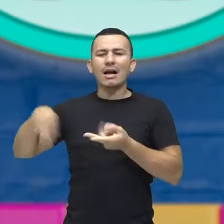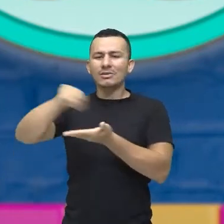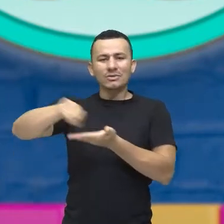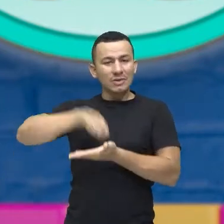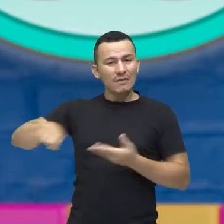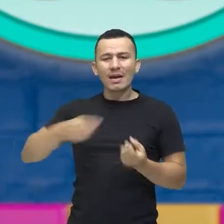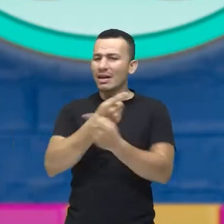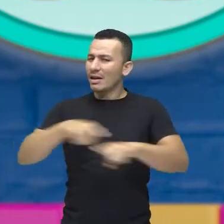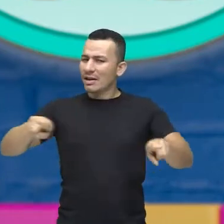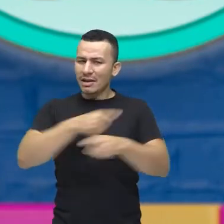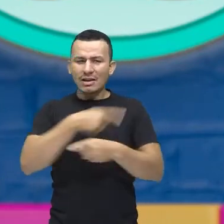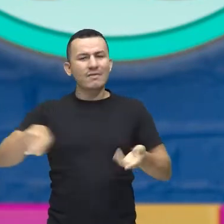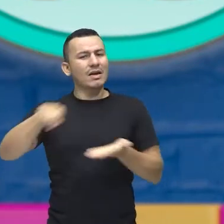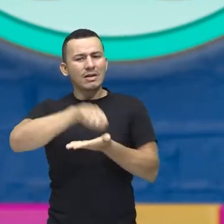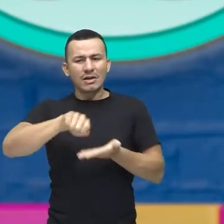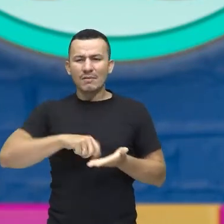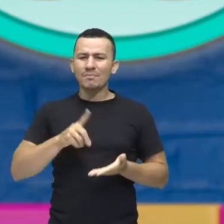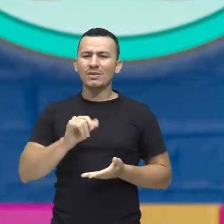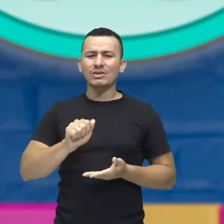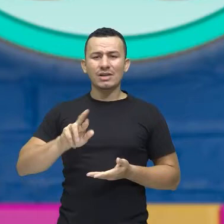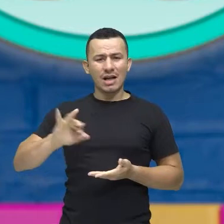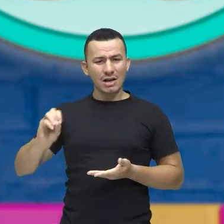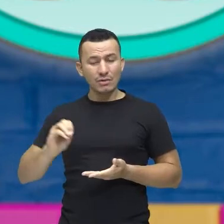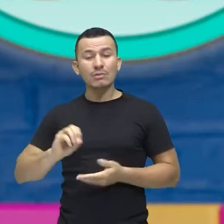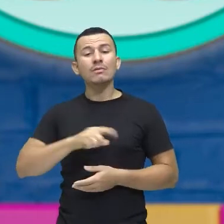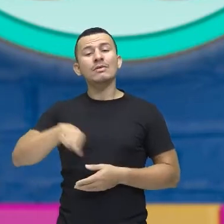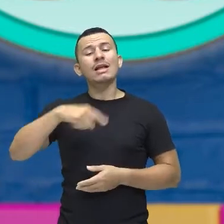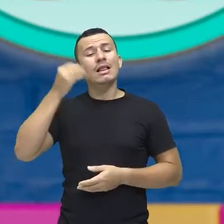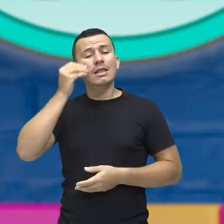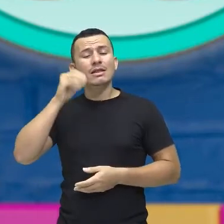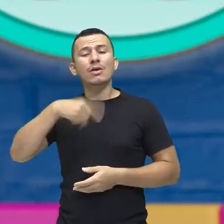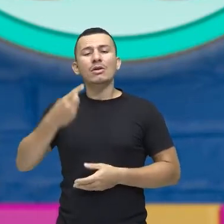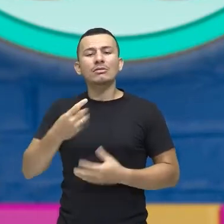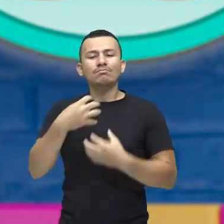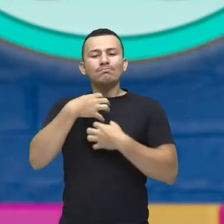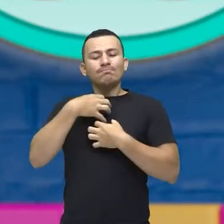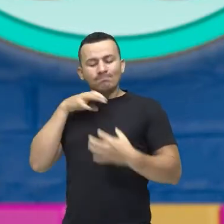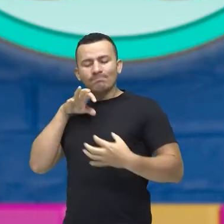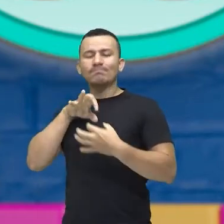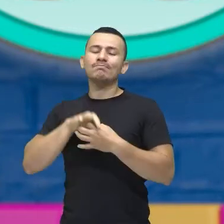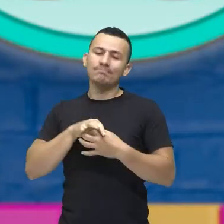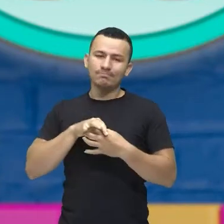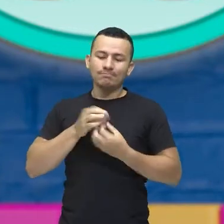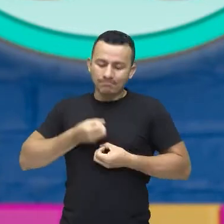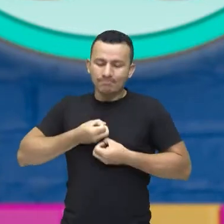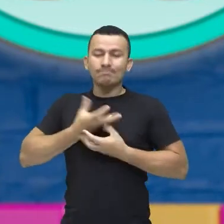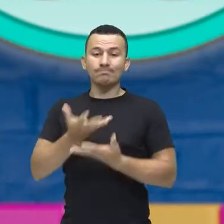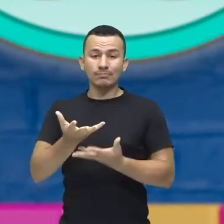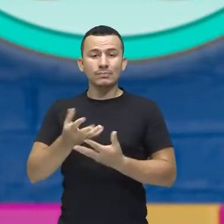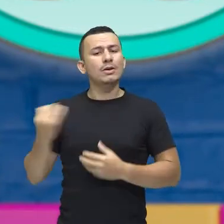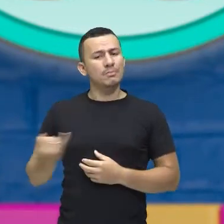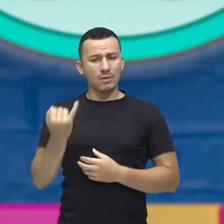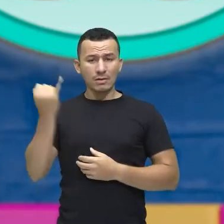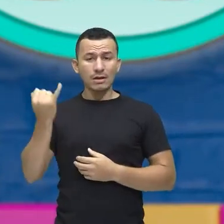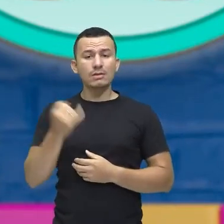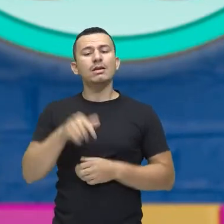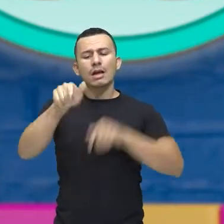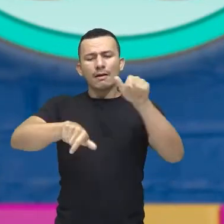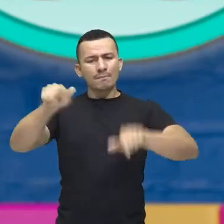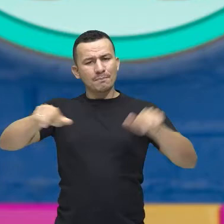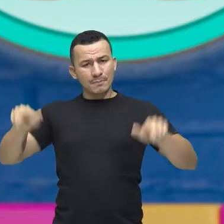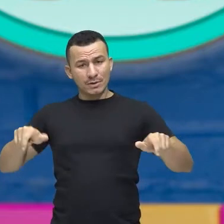vou fazer um diário, para que eu consiga trazer para fora aquilo que eu estou sentindo. É importante que nós tragamos. Às vezes as